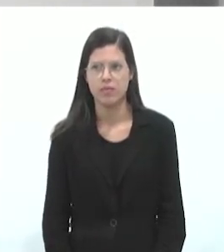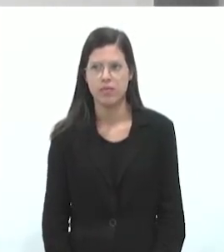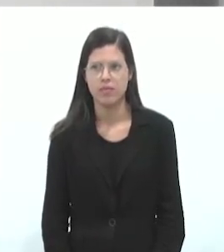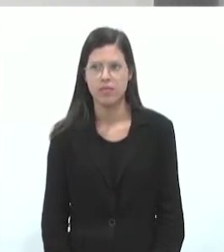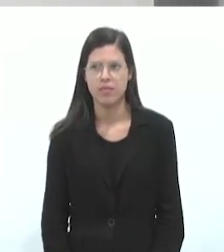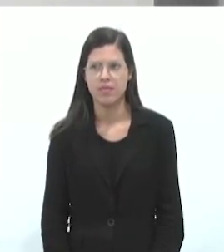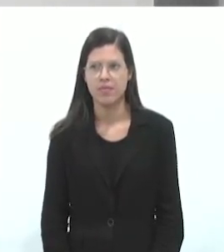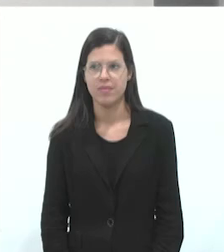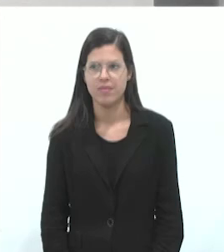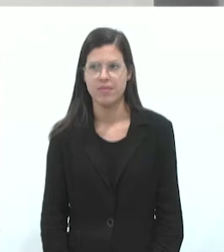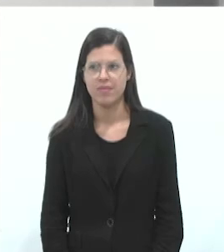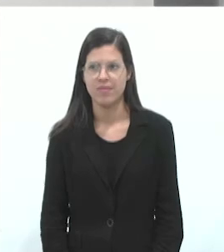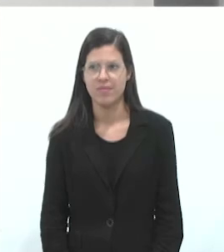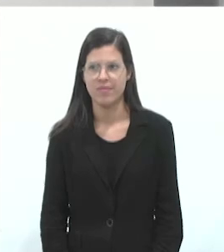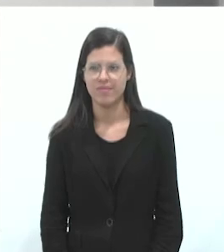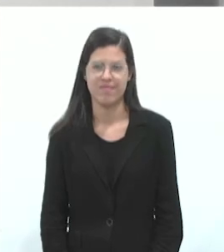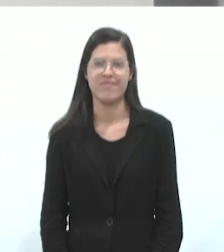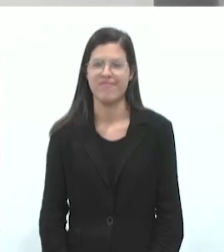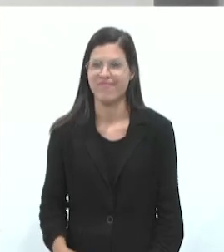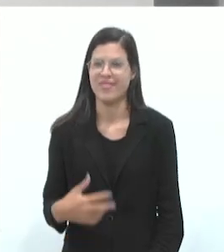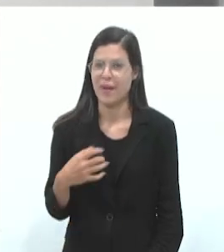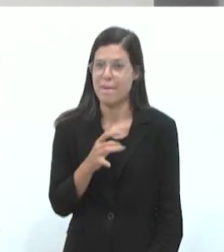Que insegurança de falar que estou seguro, hein?